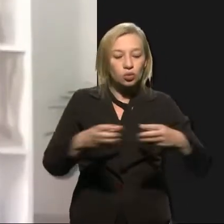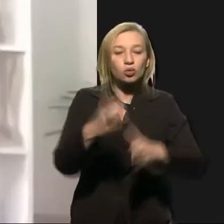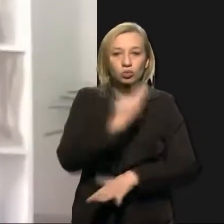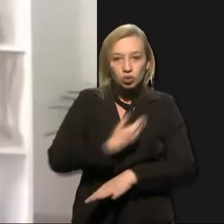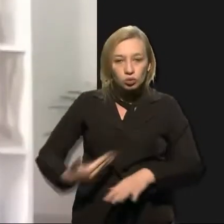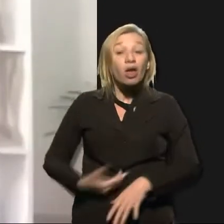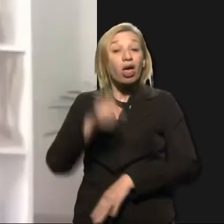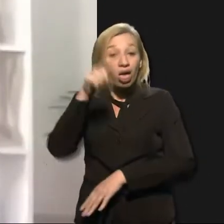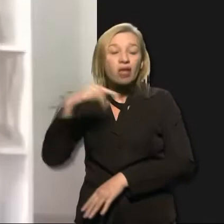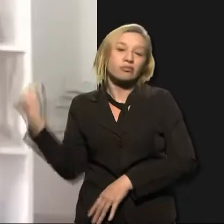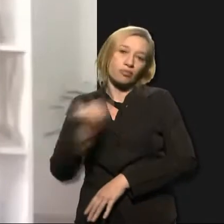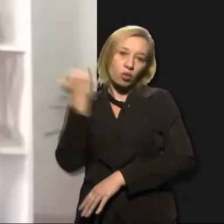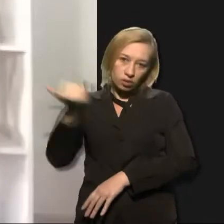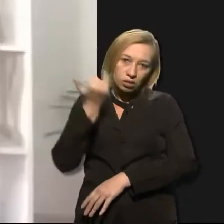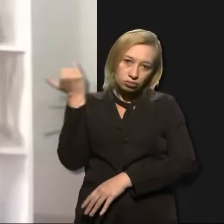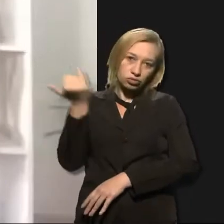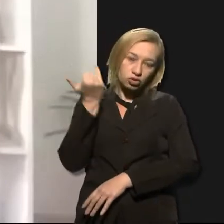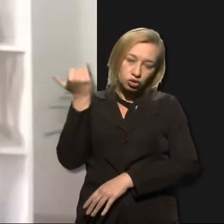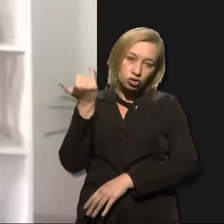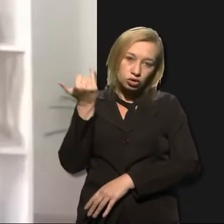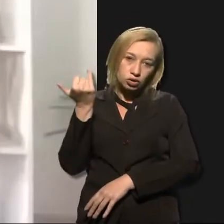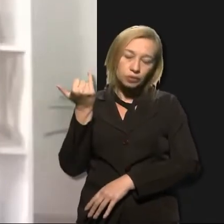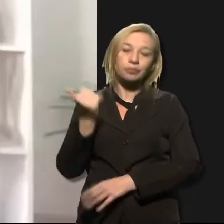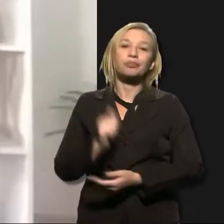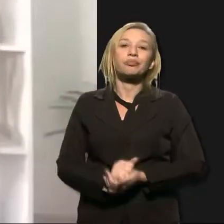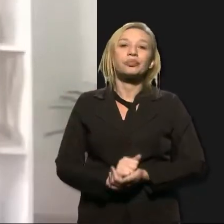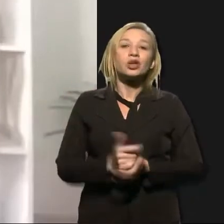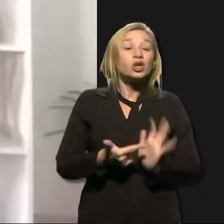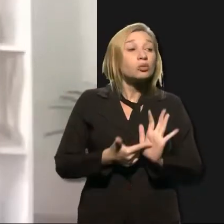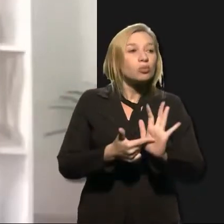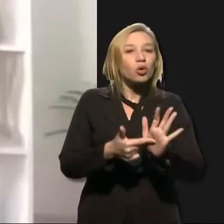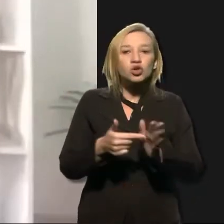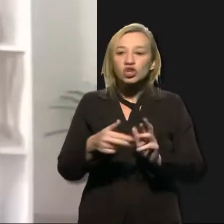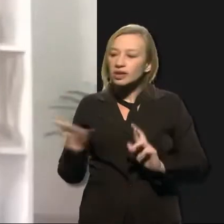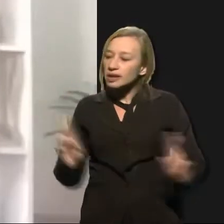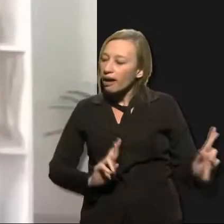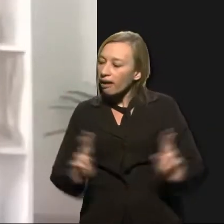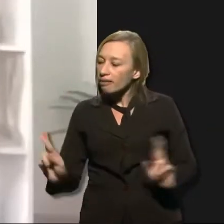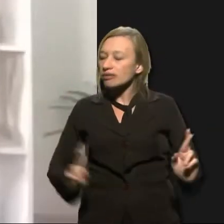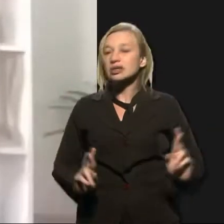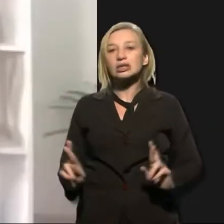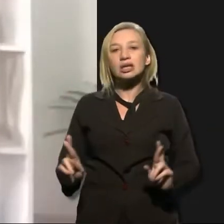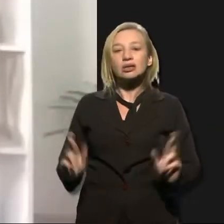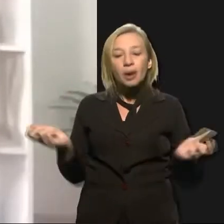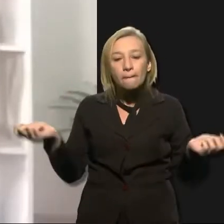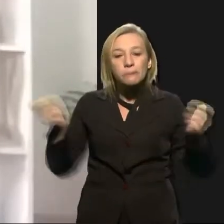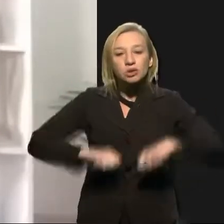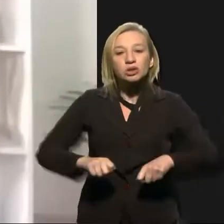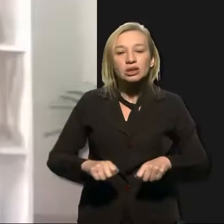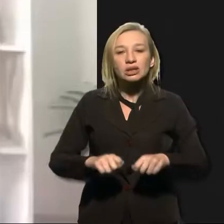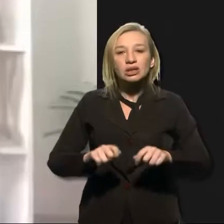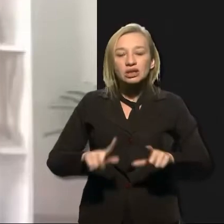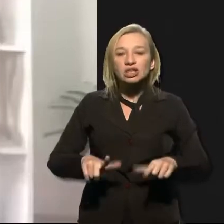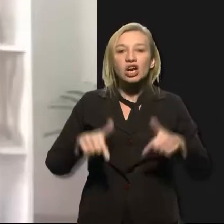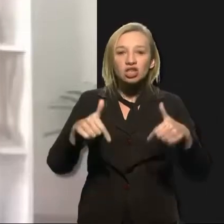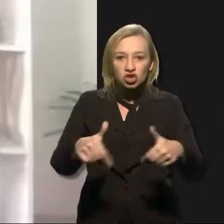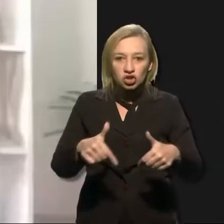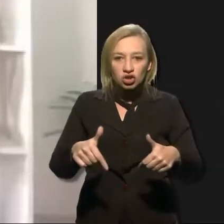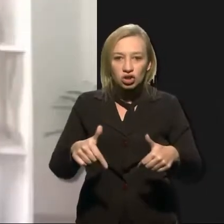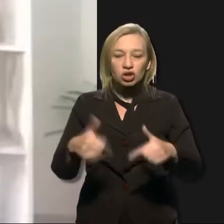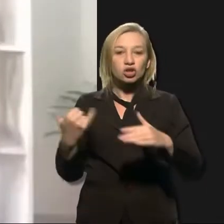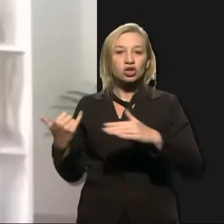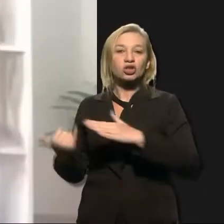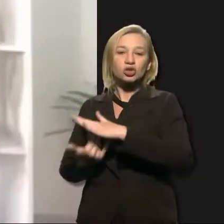órgãos públicos. Isso é essencial, é importante que a gente pontue essa relação, essa possibilidade